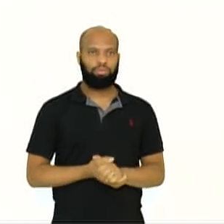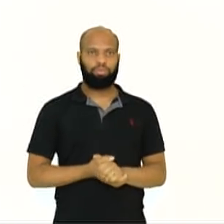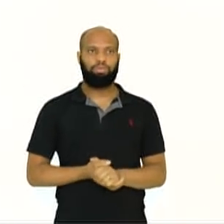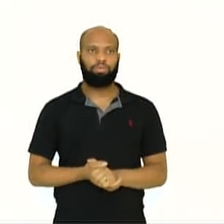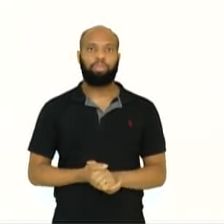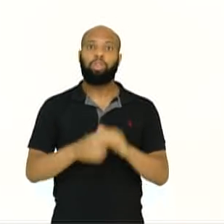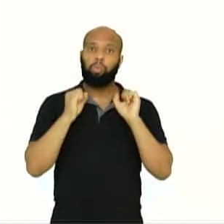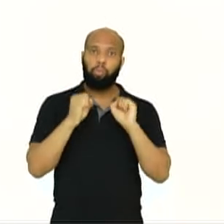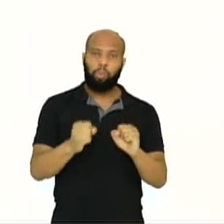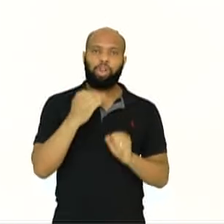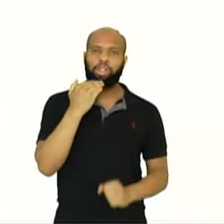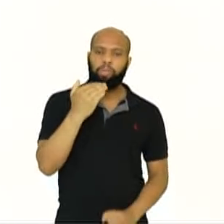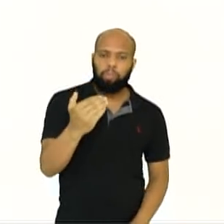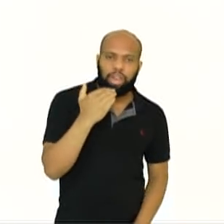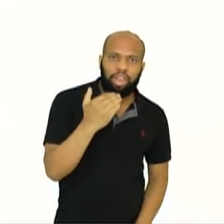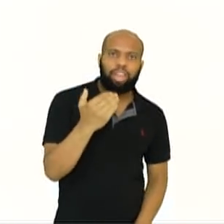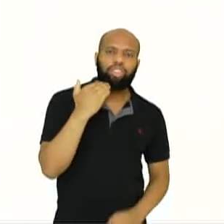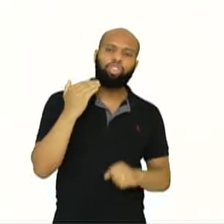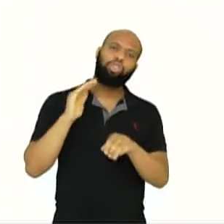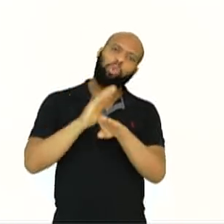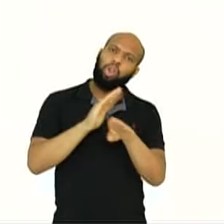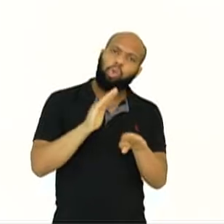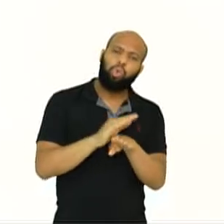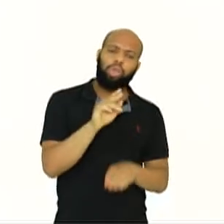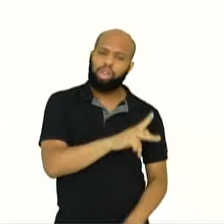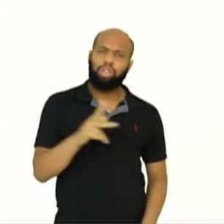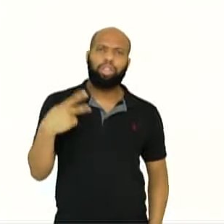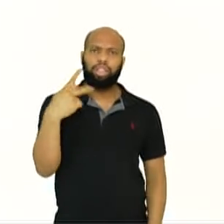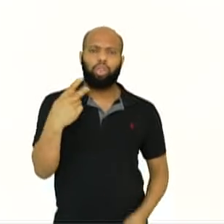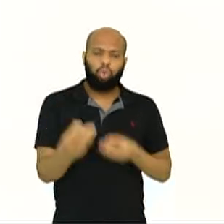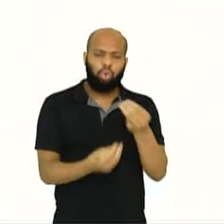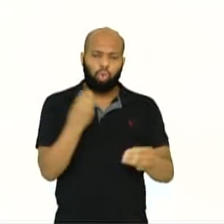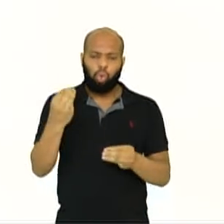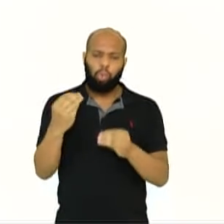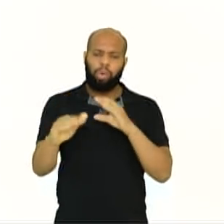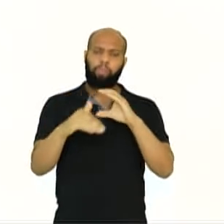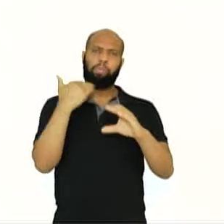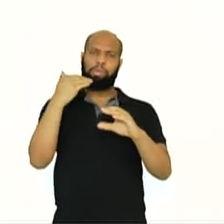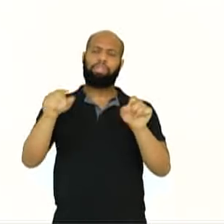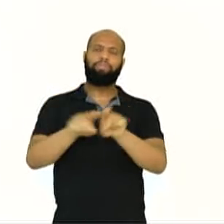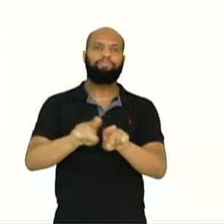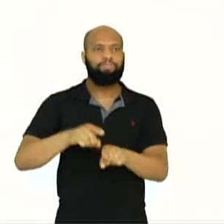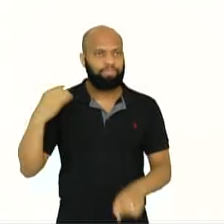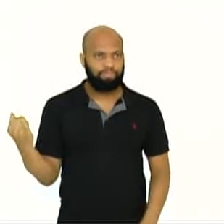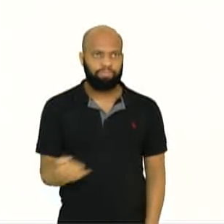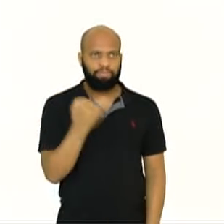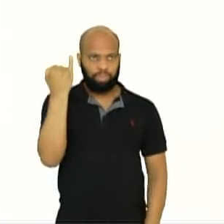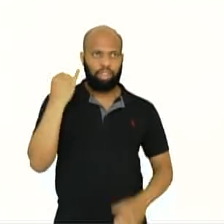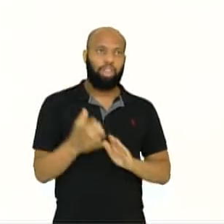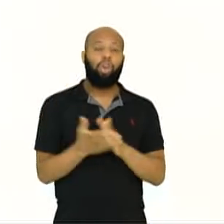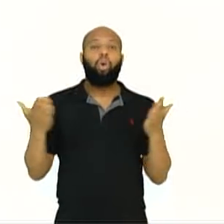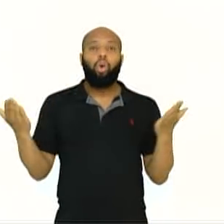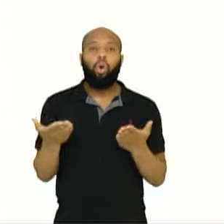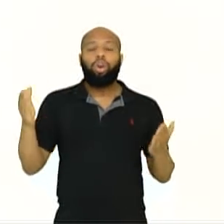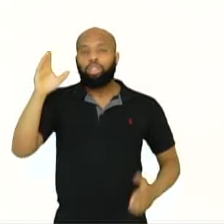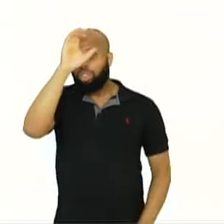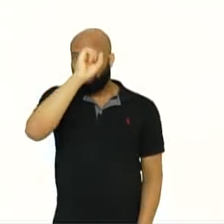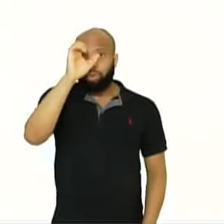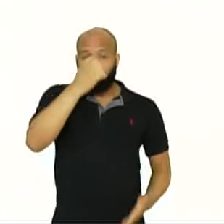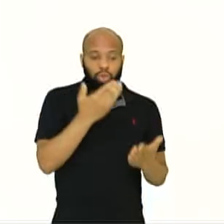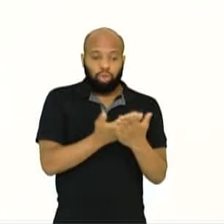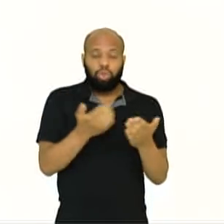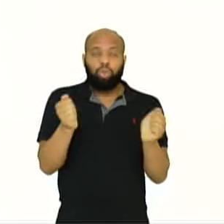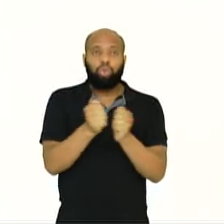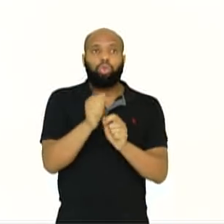ced@escola.pr.gov.br. Pode pedir ajuda para o professor para orientar esse envio também, seria importante. Nessa aula vocês estudaram com o professor